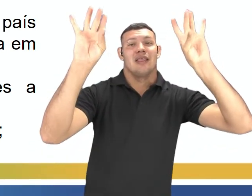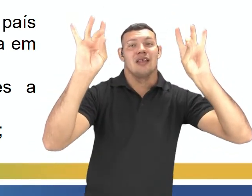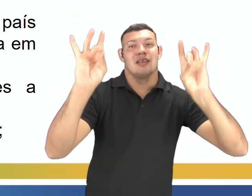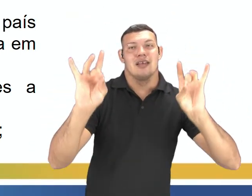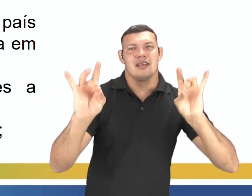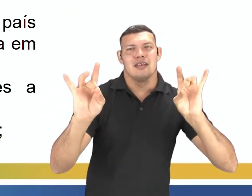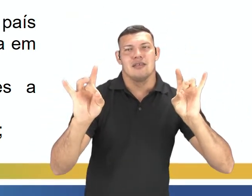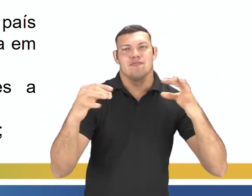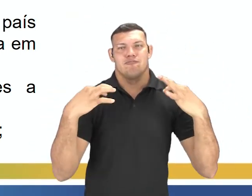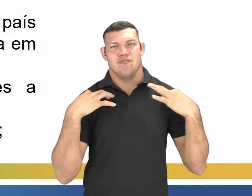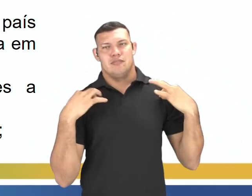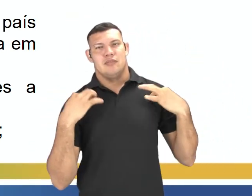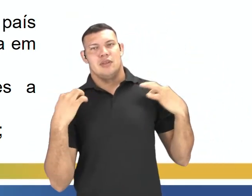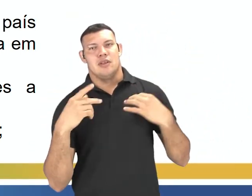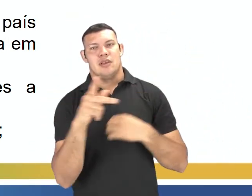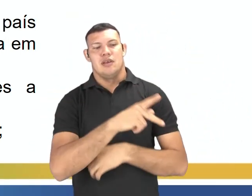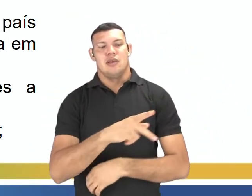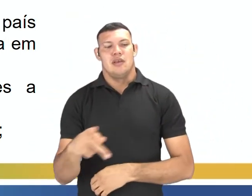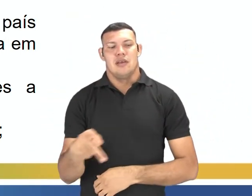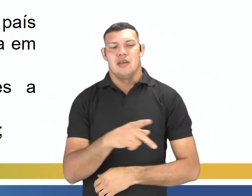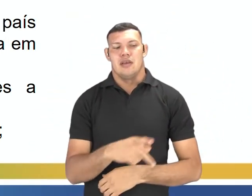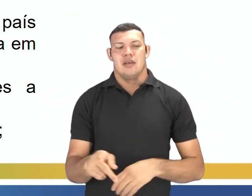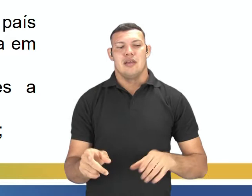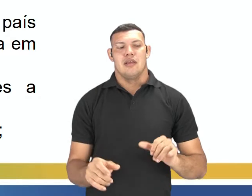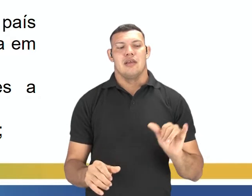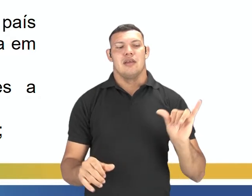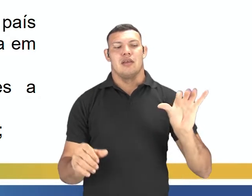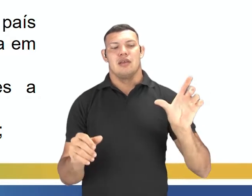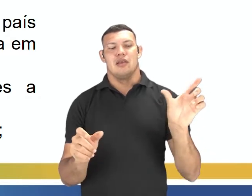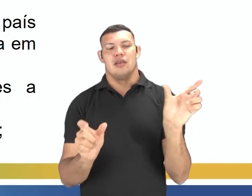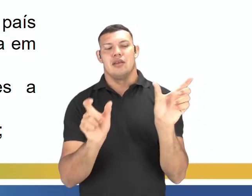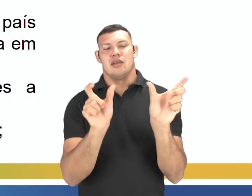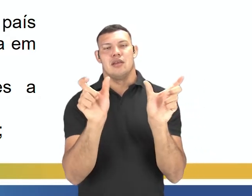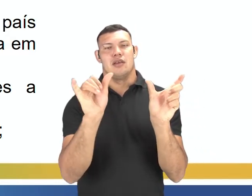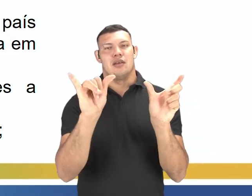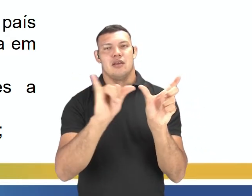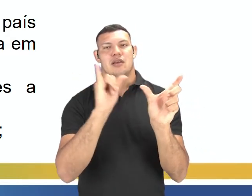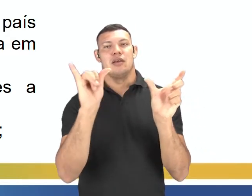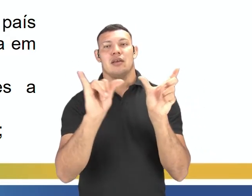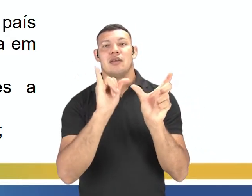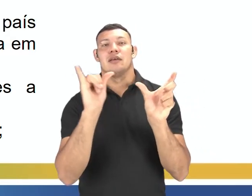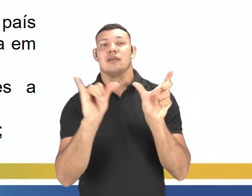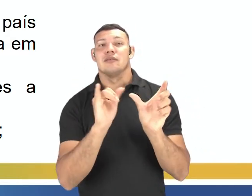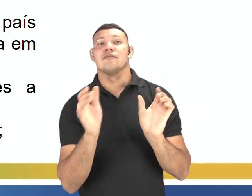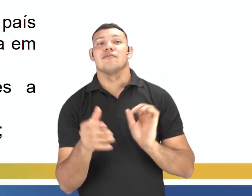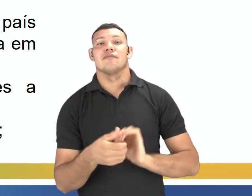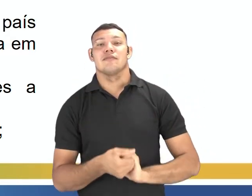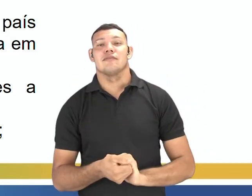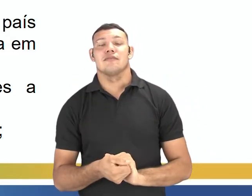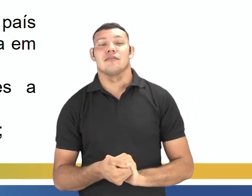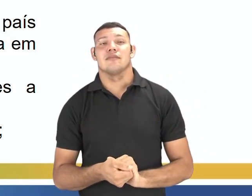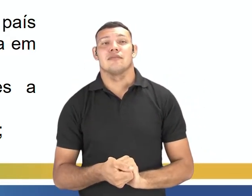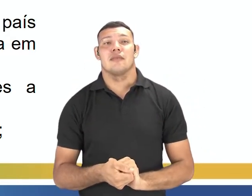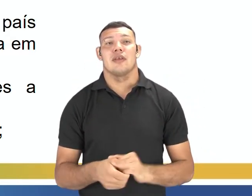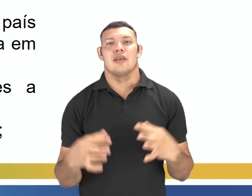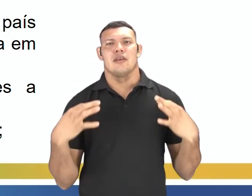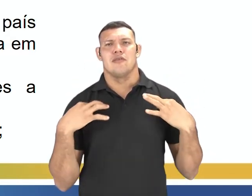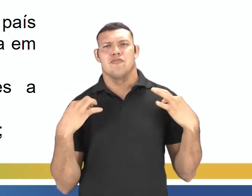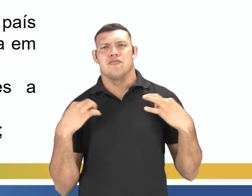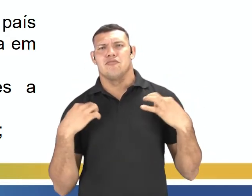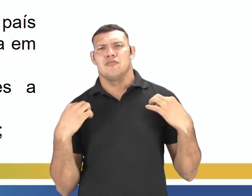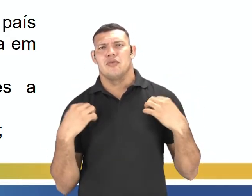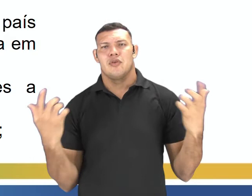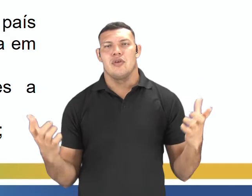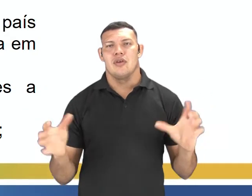estou vestida. A professora Gracione está vestindo uma calça e uma blusa estampada. E eu vou falar